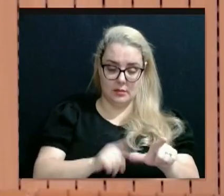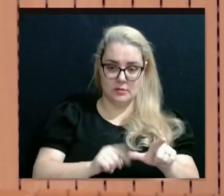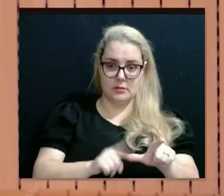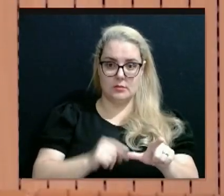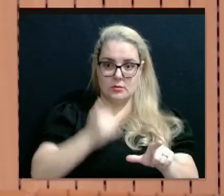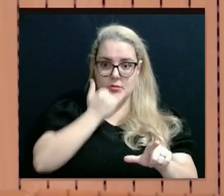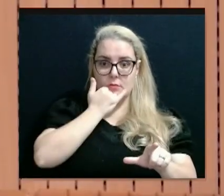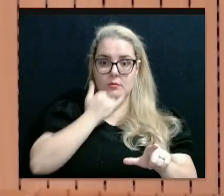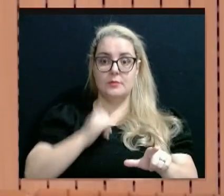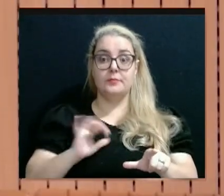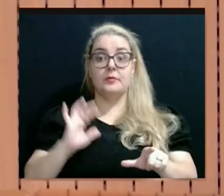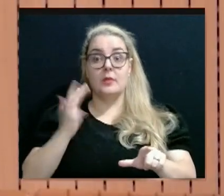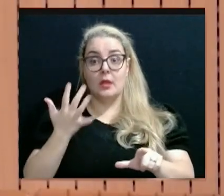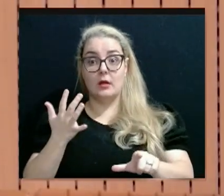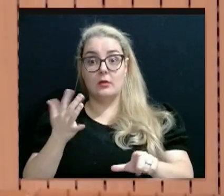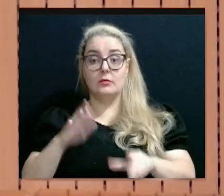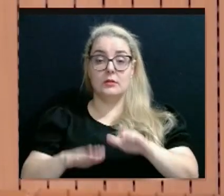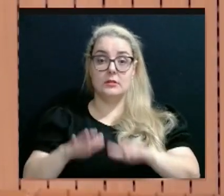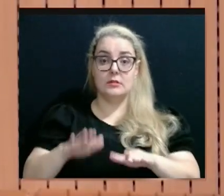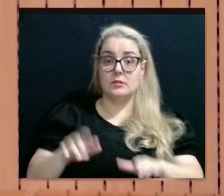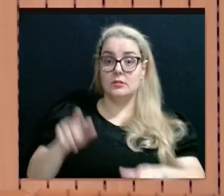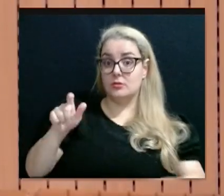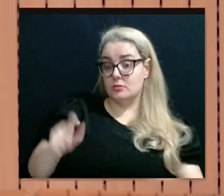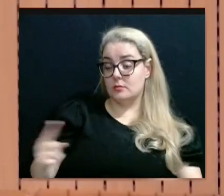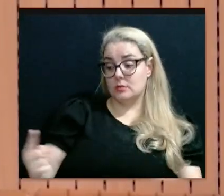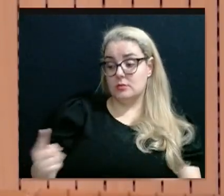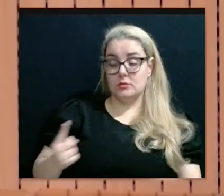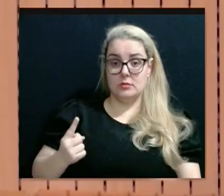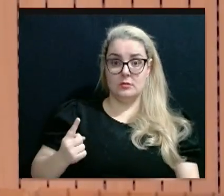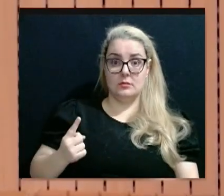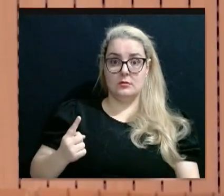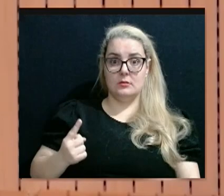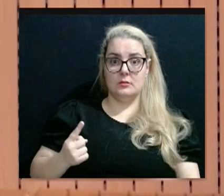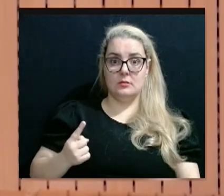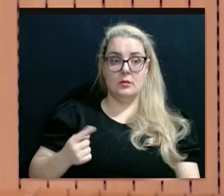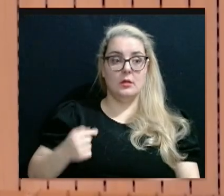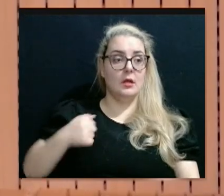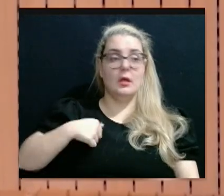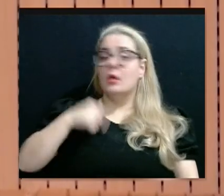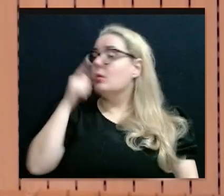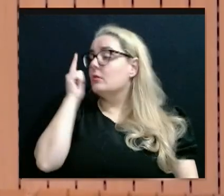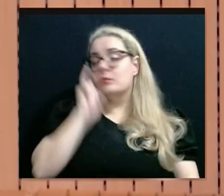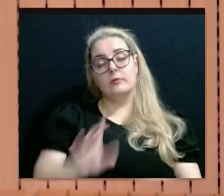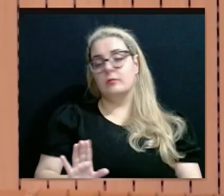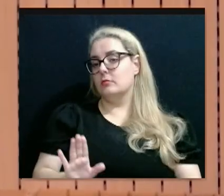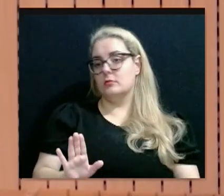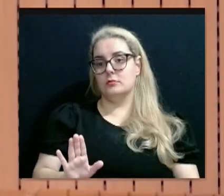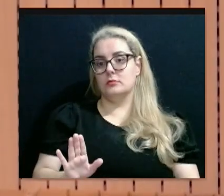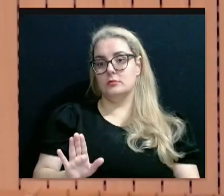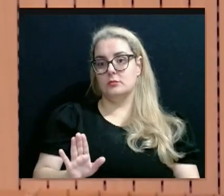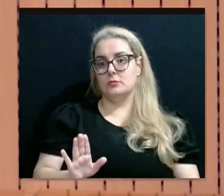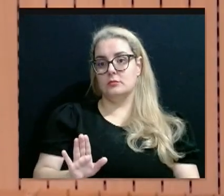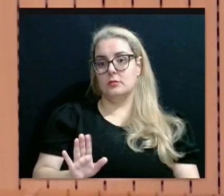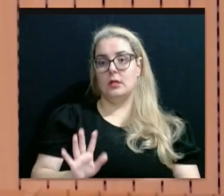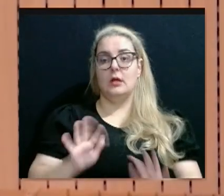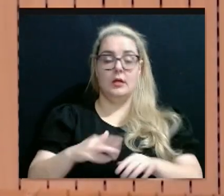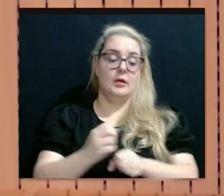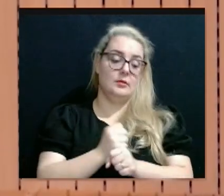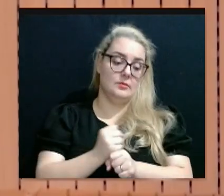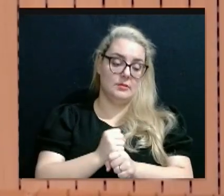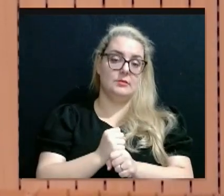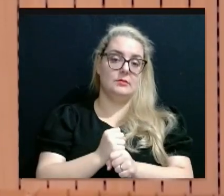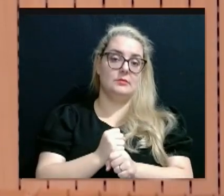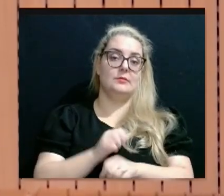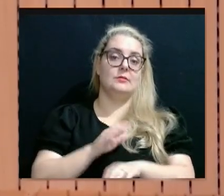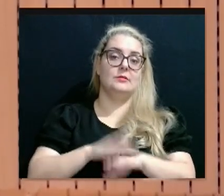acontece de uma pessoa chegar e falar assim, eu não vou conseguir. E aí, no final do ano, a gente faz uma atividade